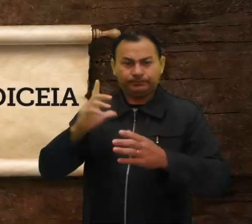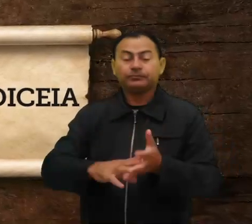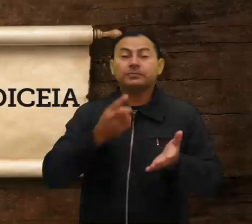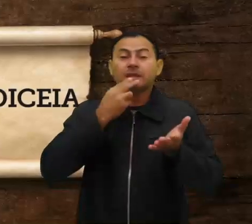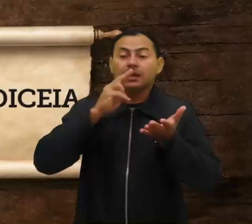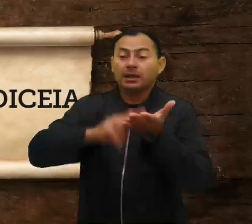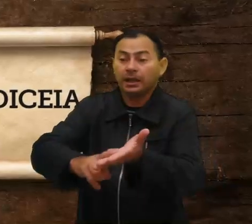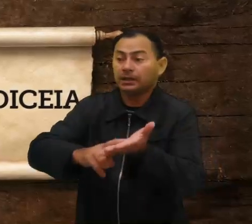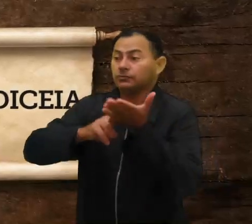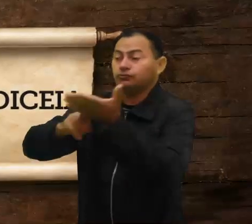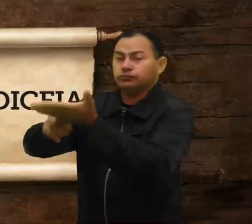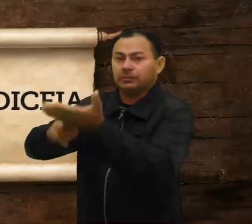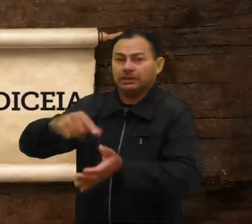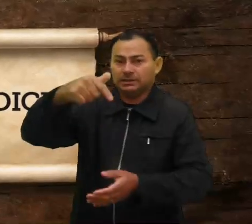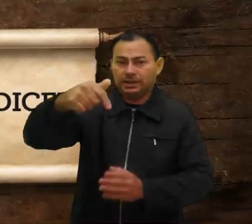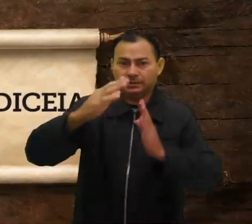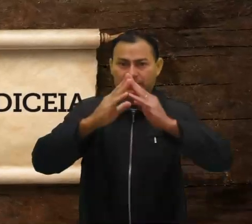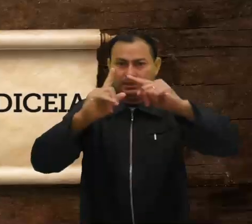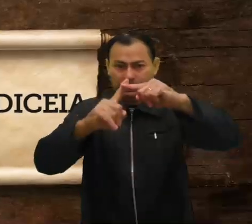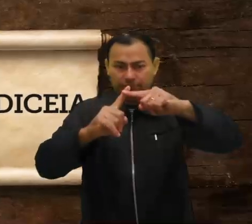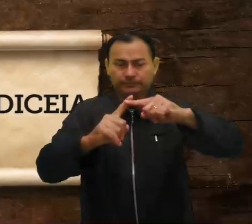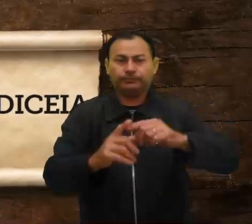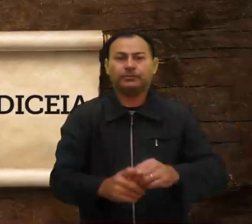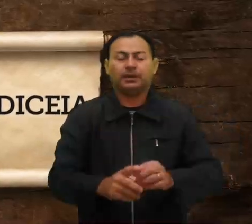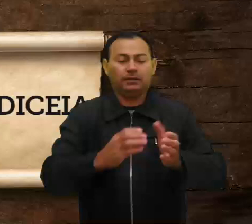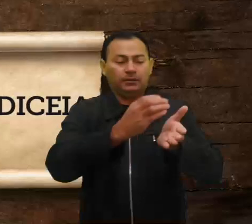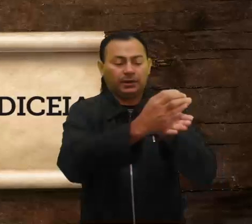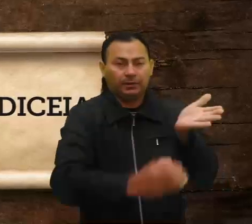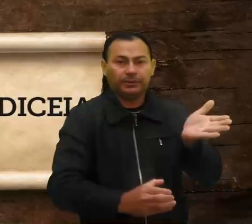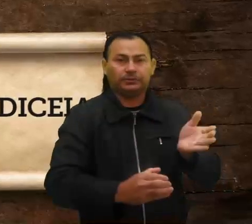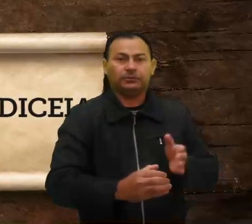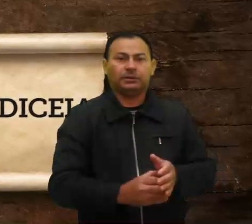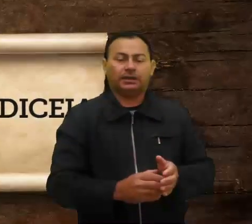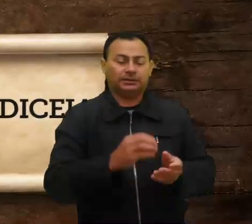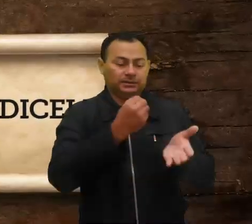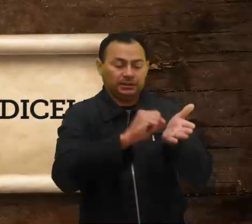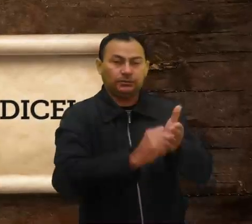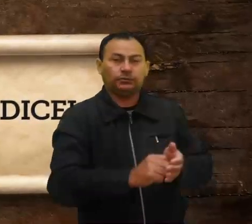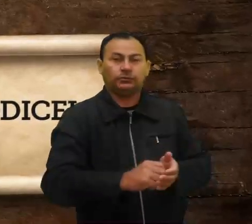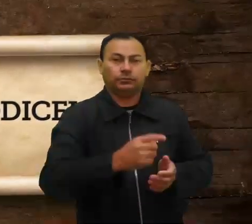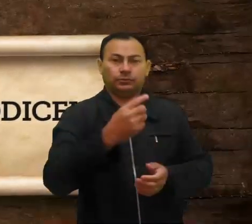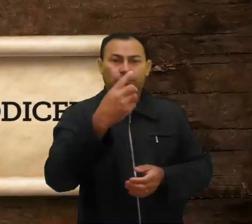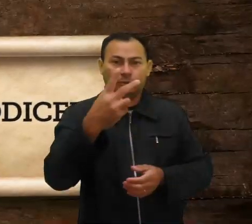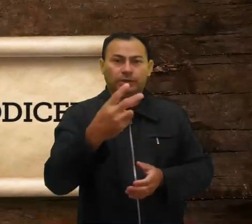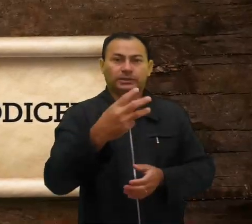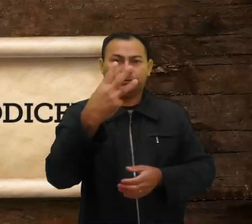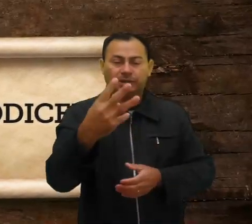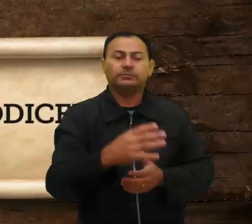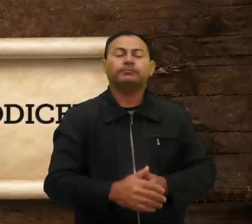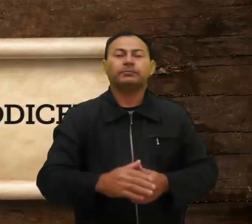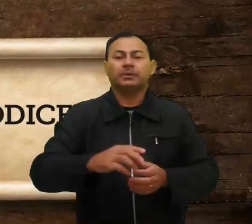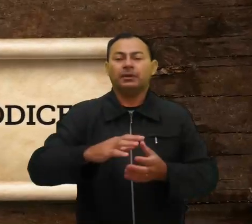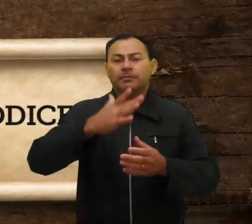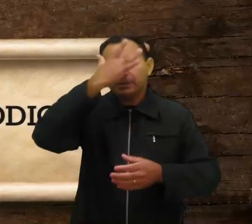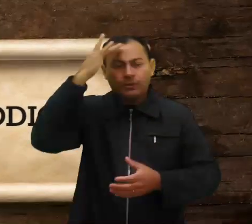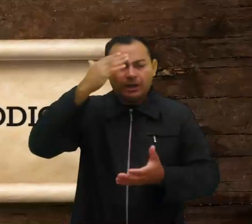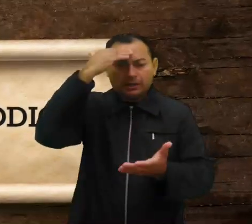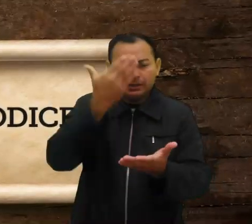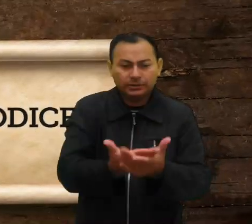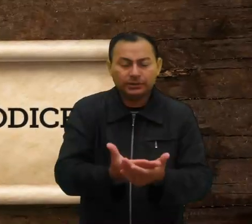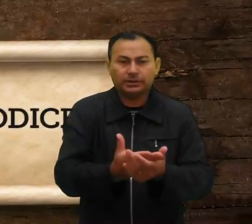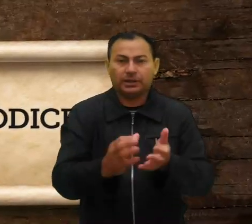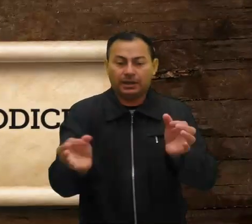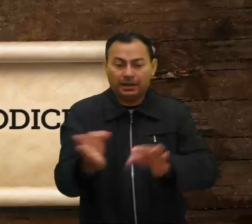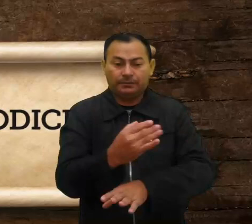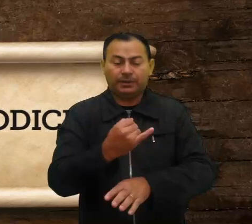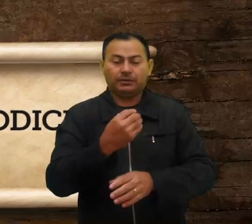As cartas para estas 7 igrejas estão nos capítulos 2 e 3. Por isso, muitos acreditam que João acabou a segunda parte